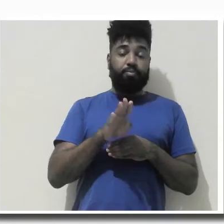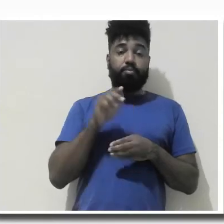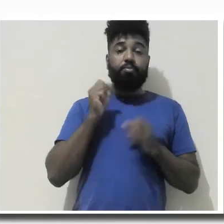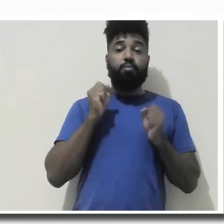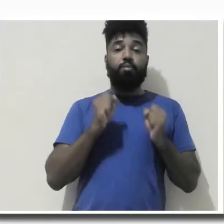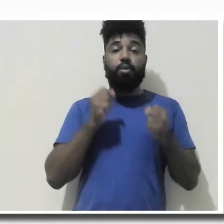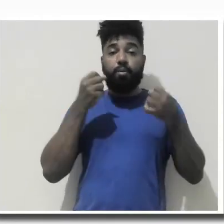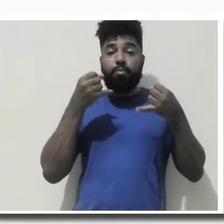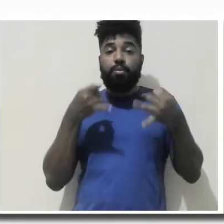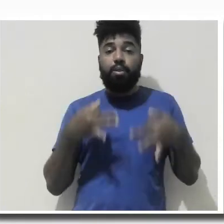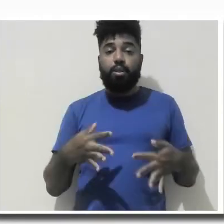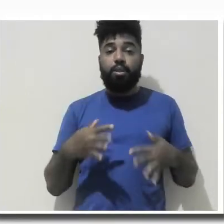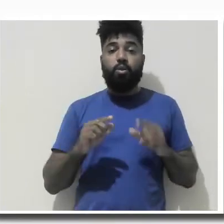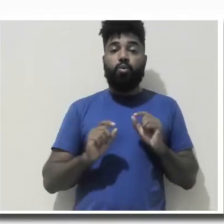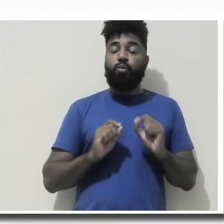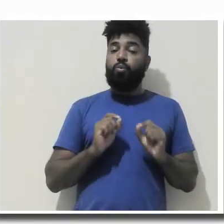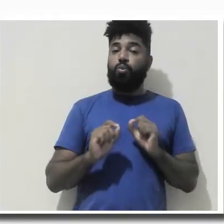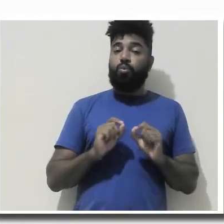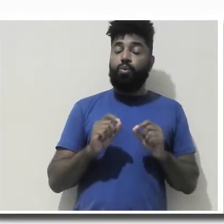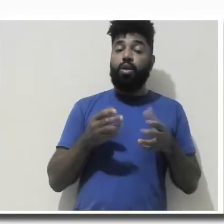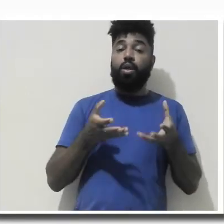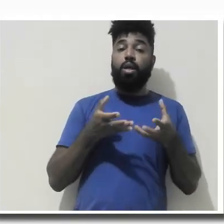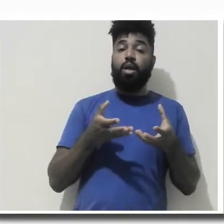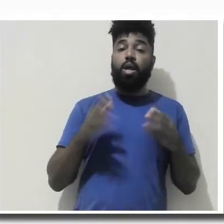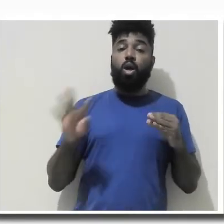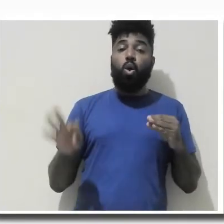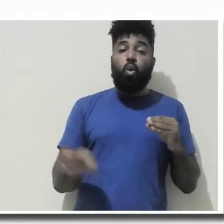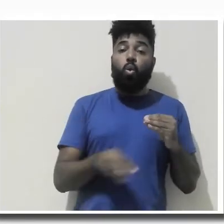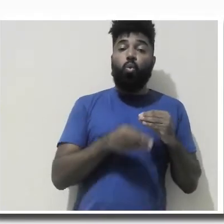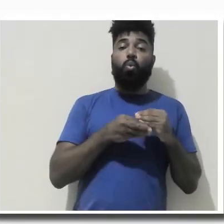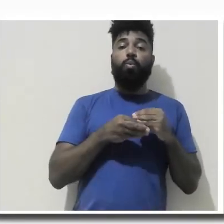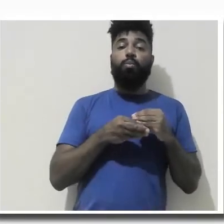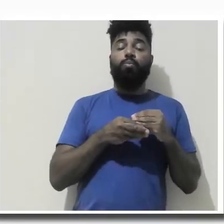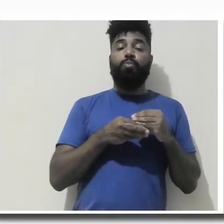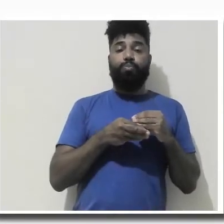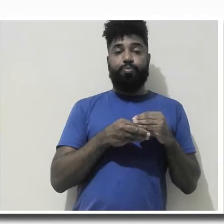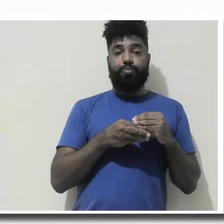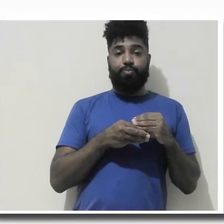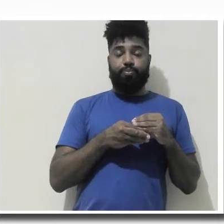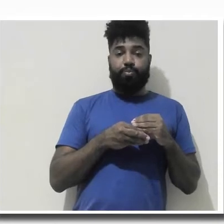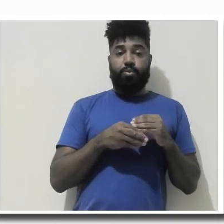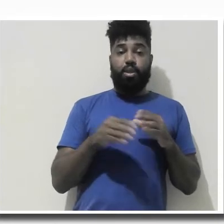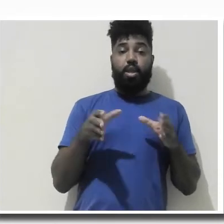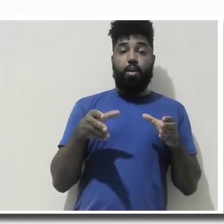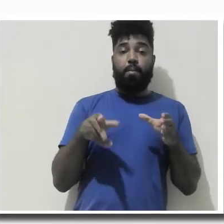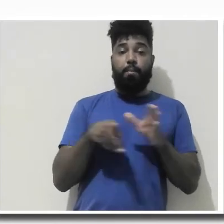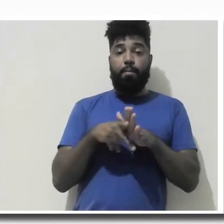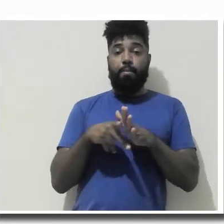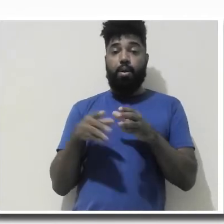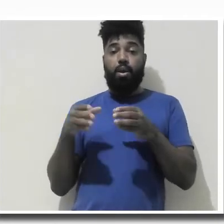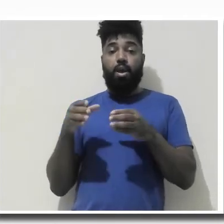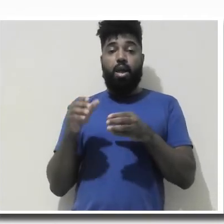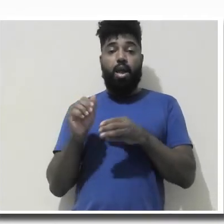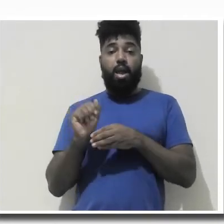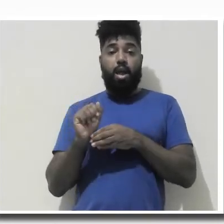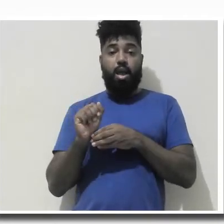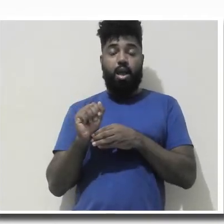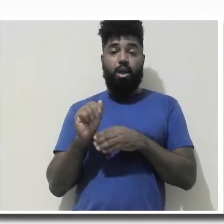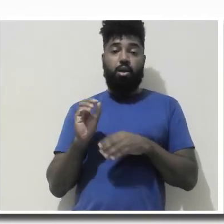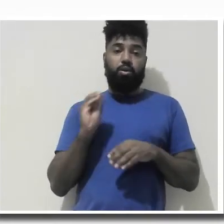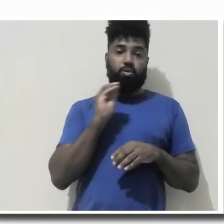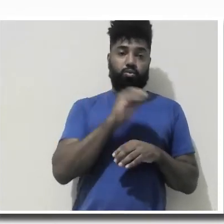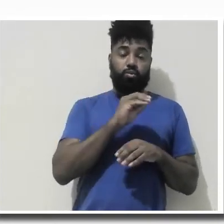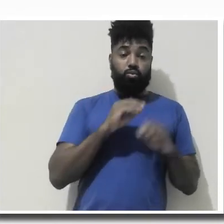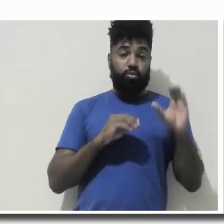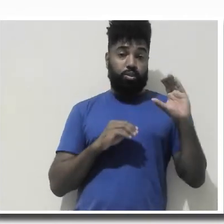Eu posso dizer que eu quero o complementar de A. Coloco um Czinho aqui em